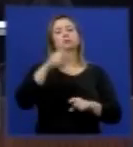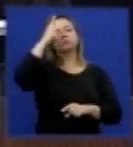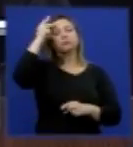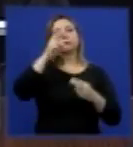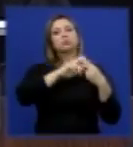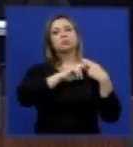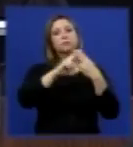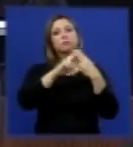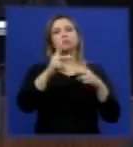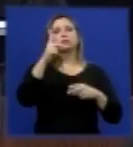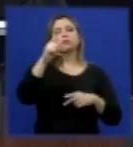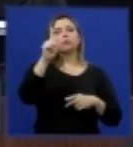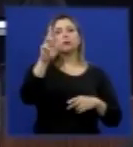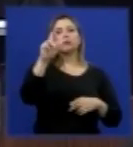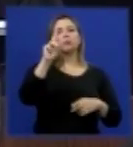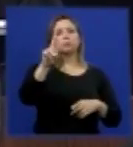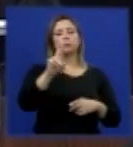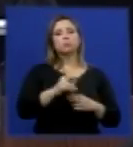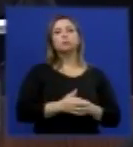da República,